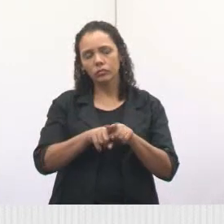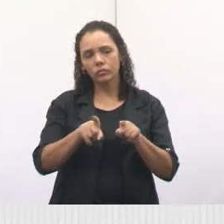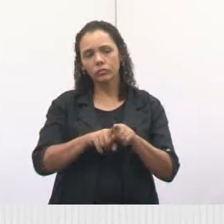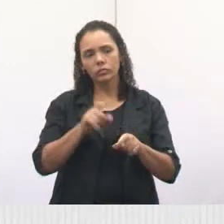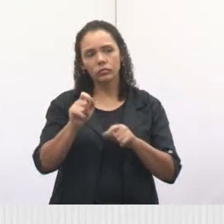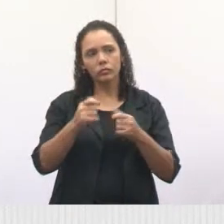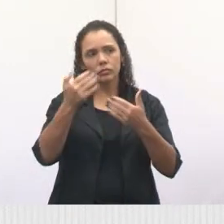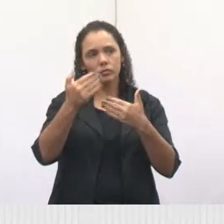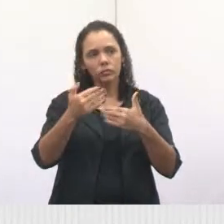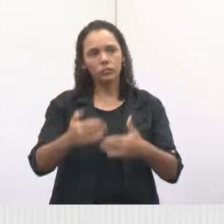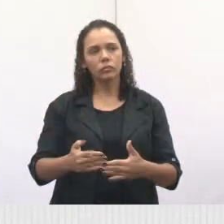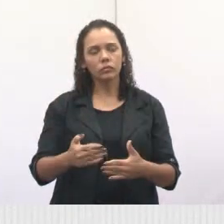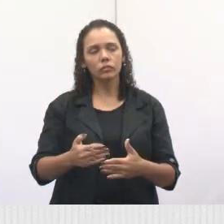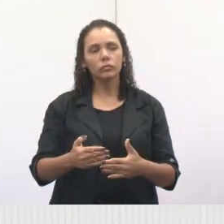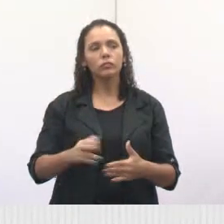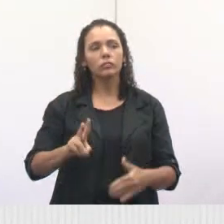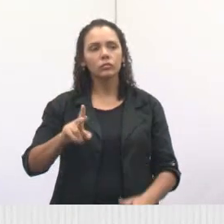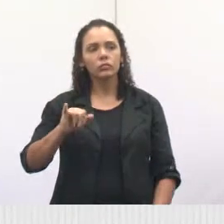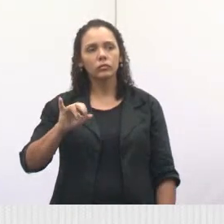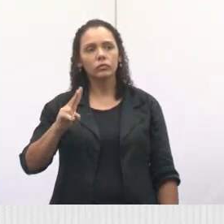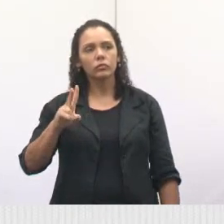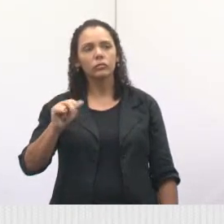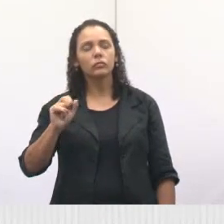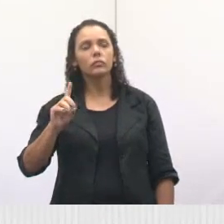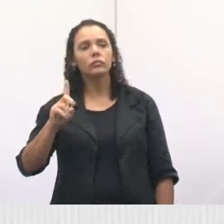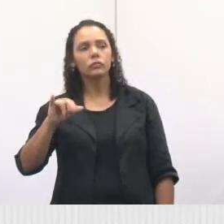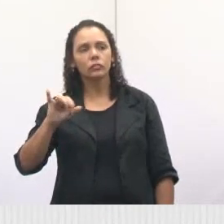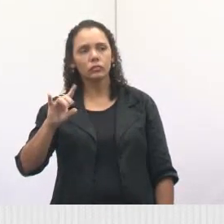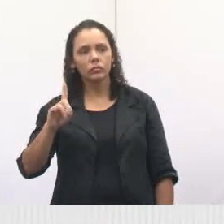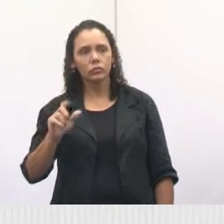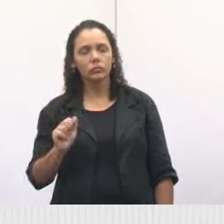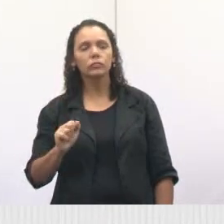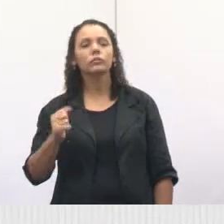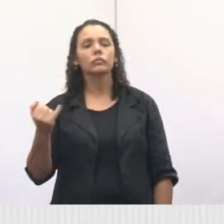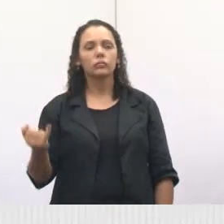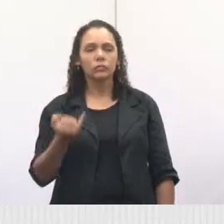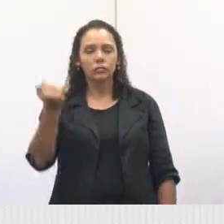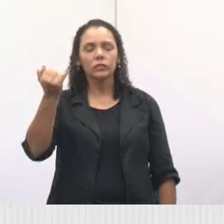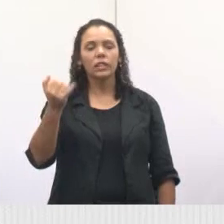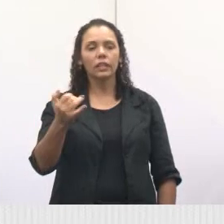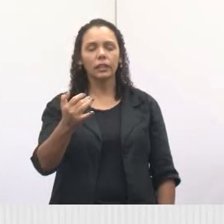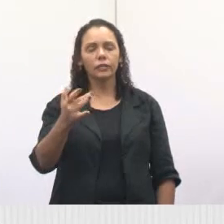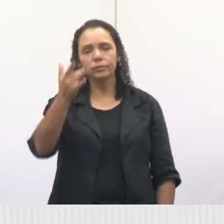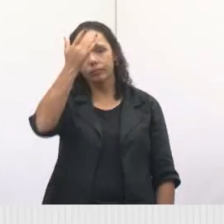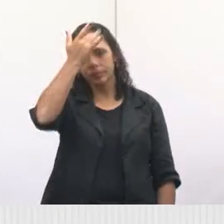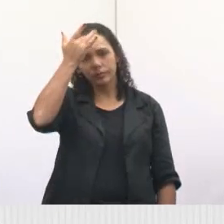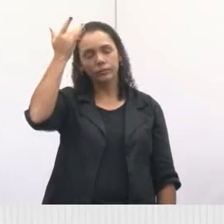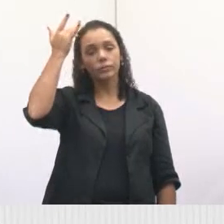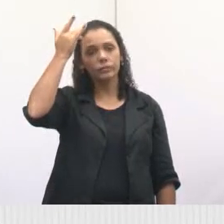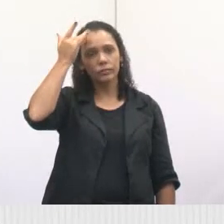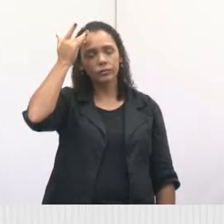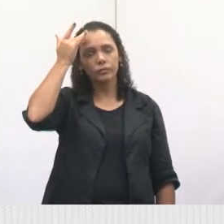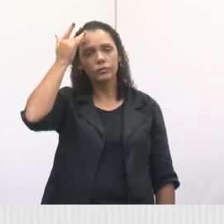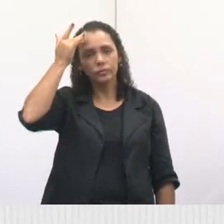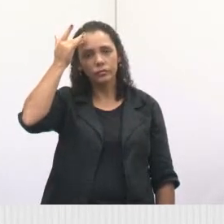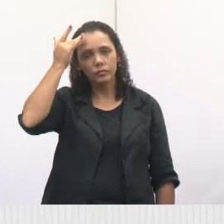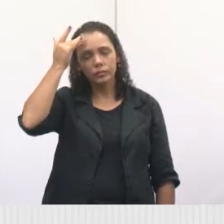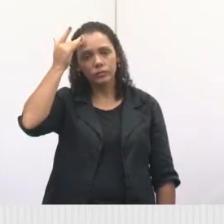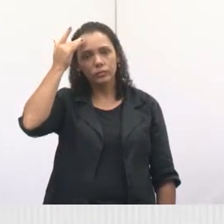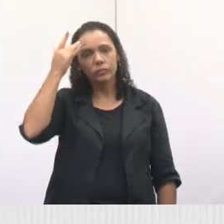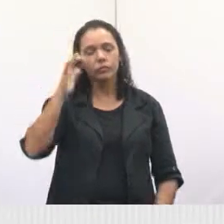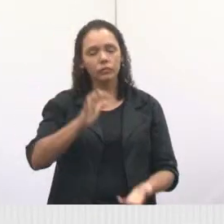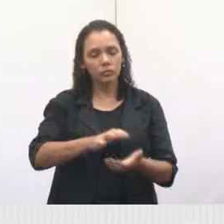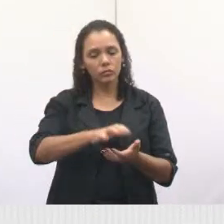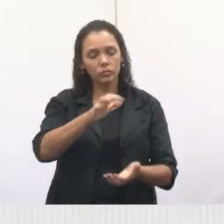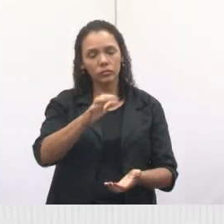comprovadamente o Viva Vida se mostra essencial para a saúde mental dos idosos, muitos deles